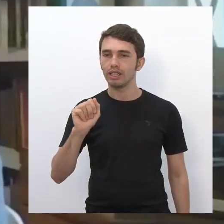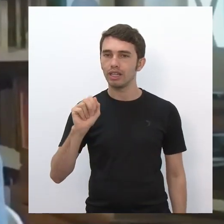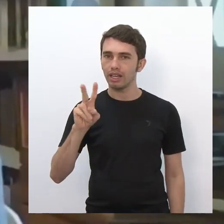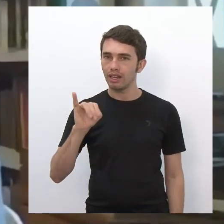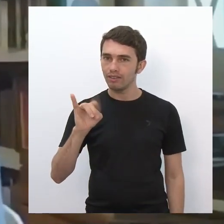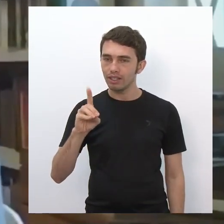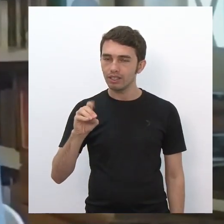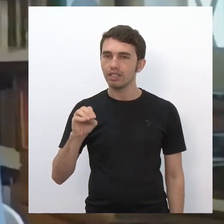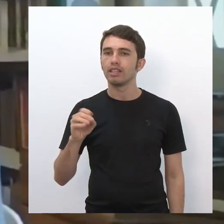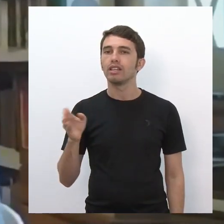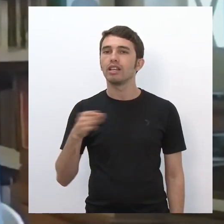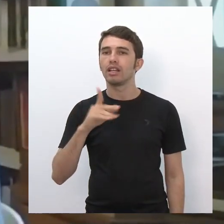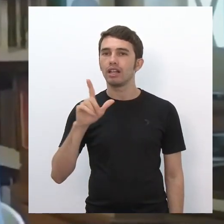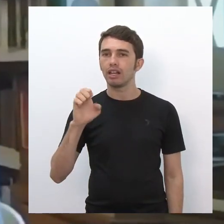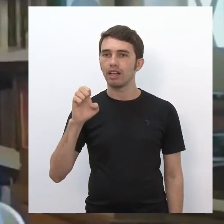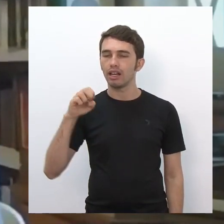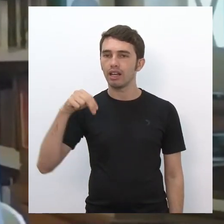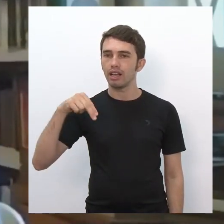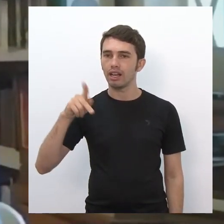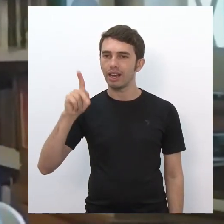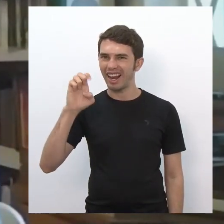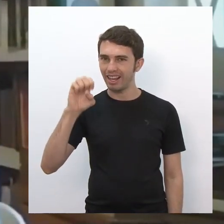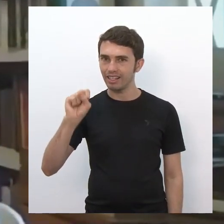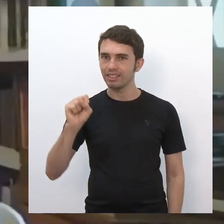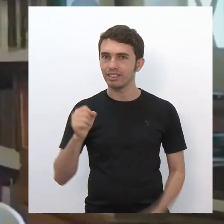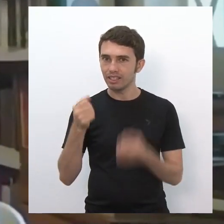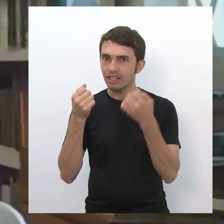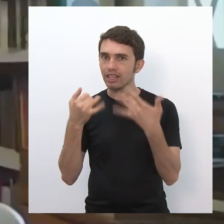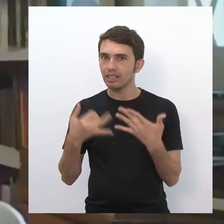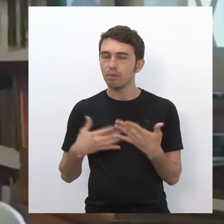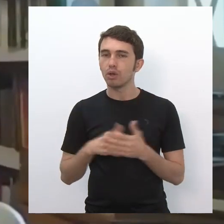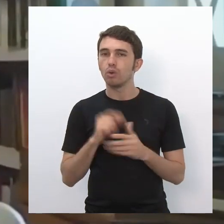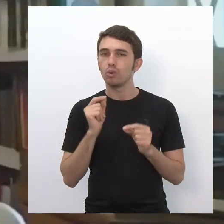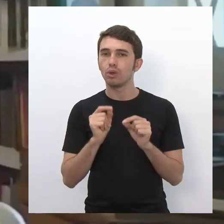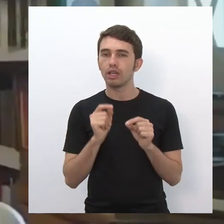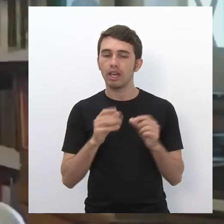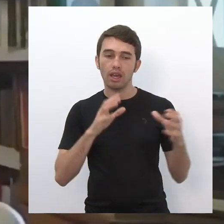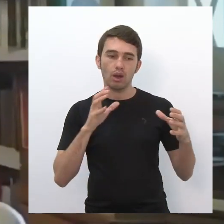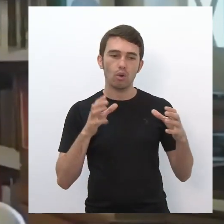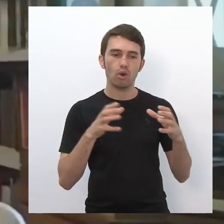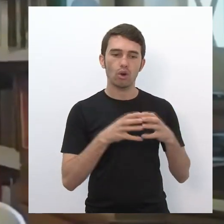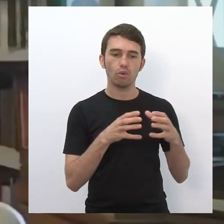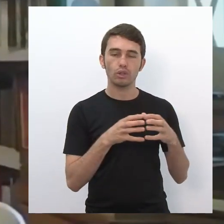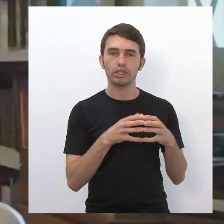de leitura, na verdade, o que é? É uma comunidade de leitores, né?